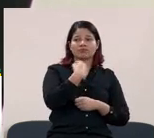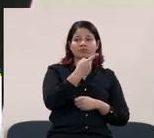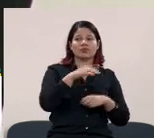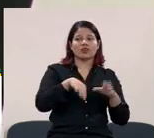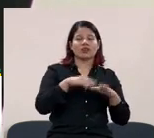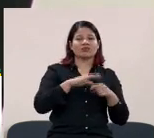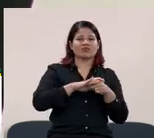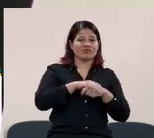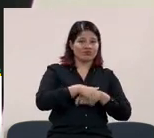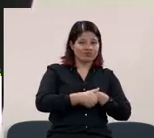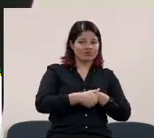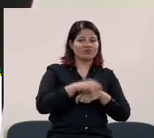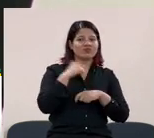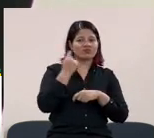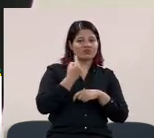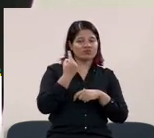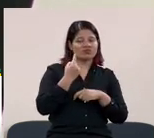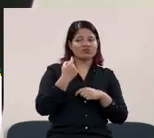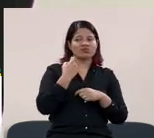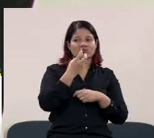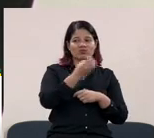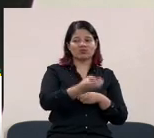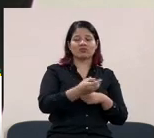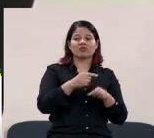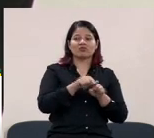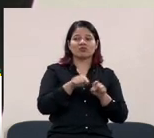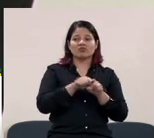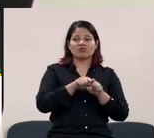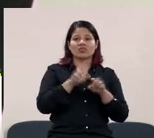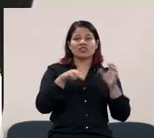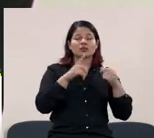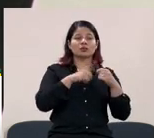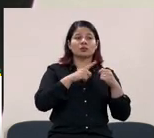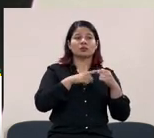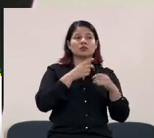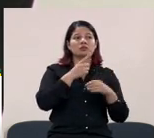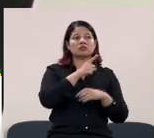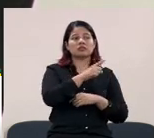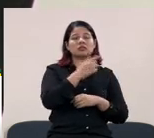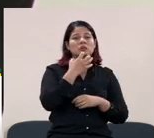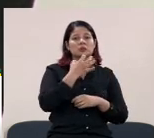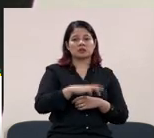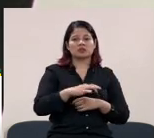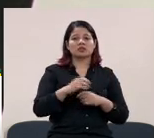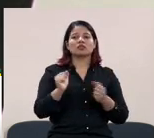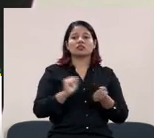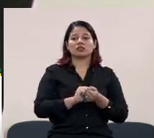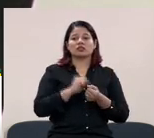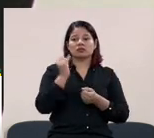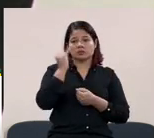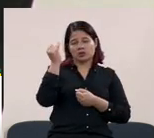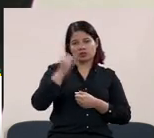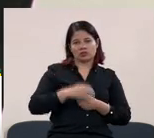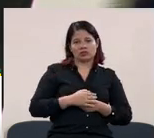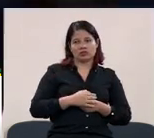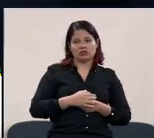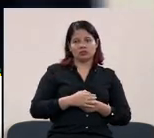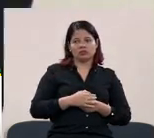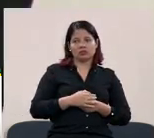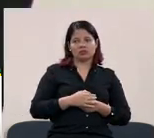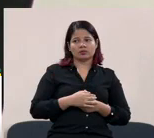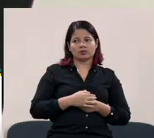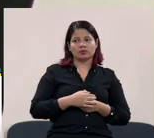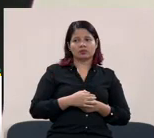vezes à noite, muitas vezes para locais desconhecidos. Então a senhora está de parabéns. Essa casa tem feito